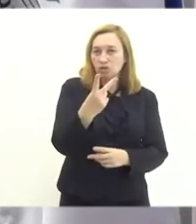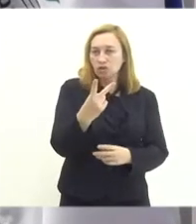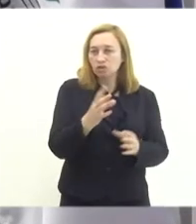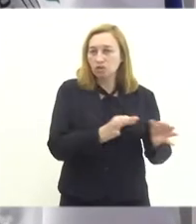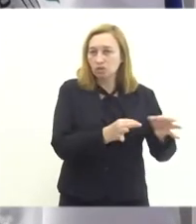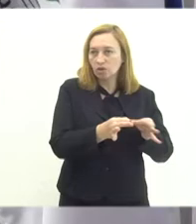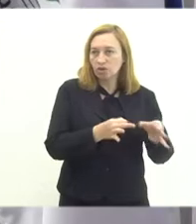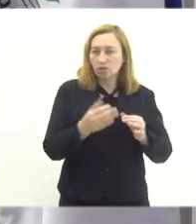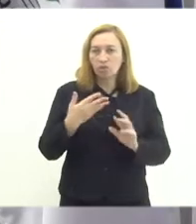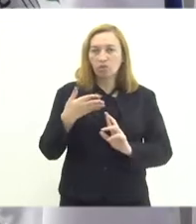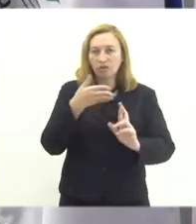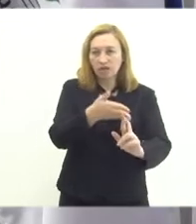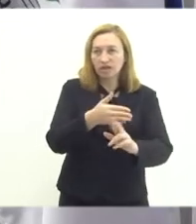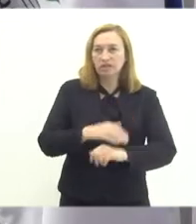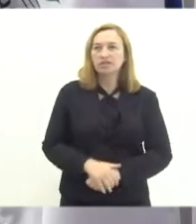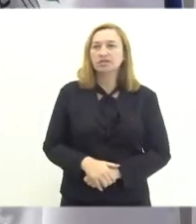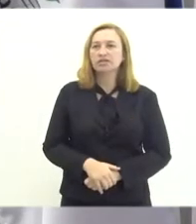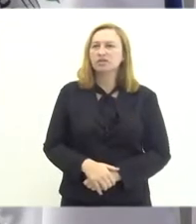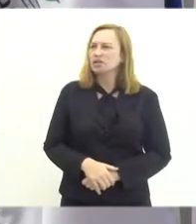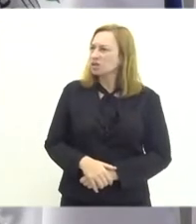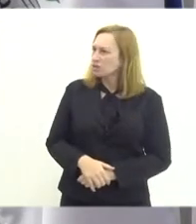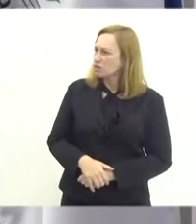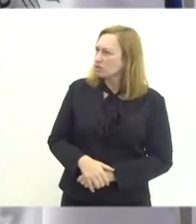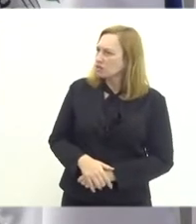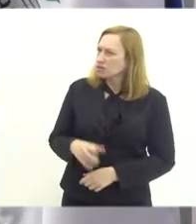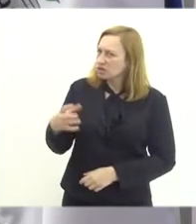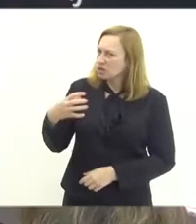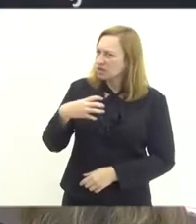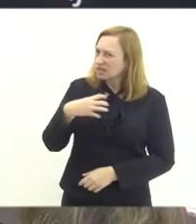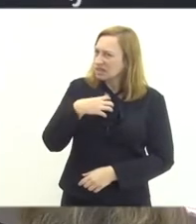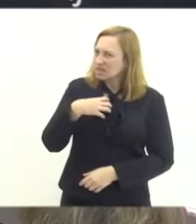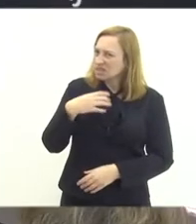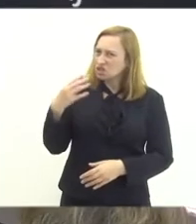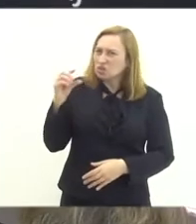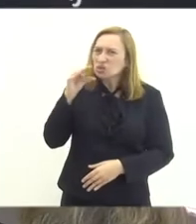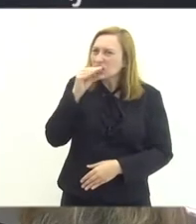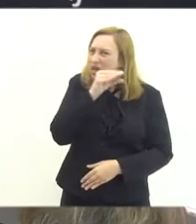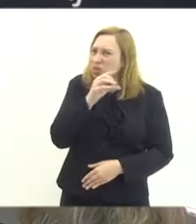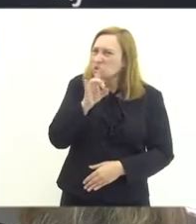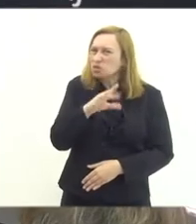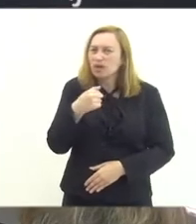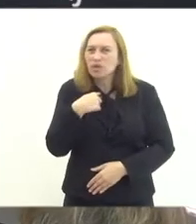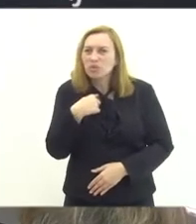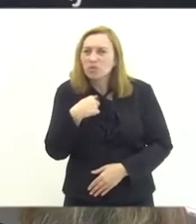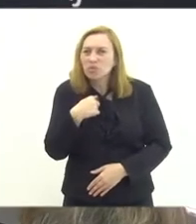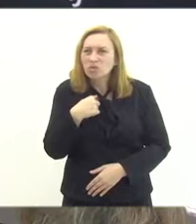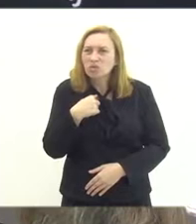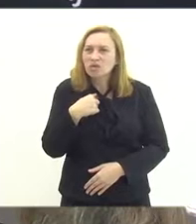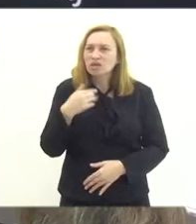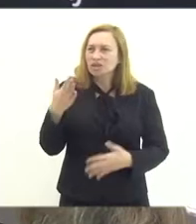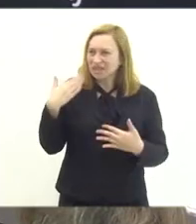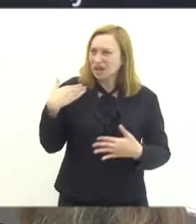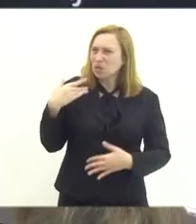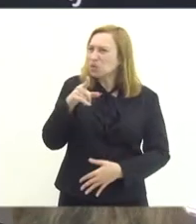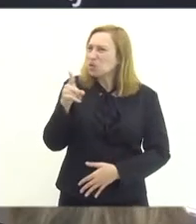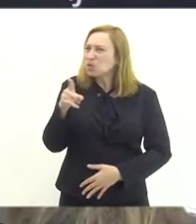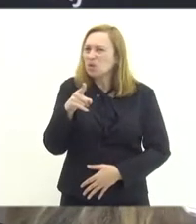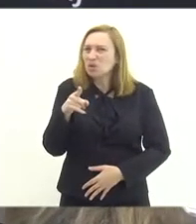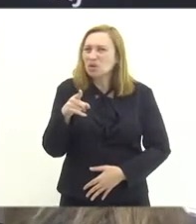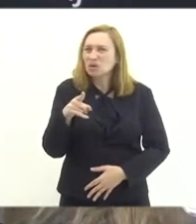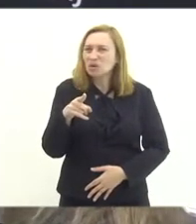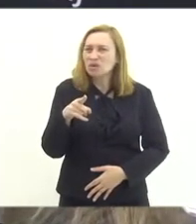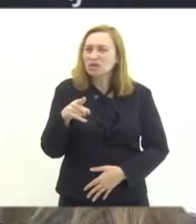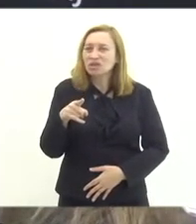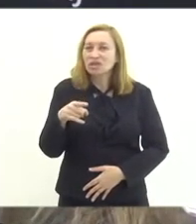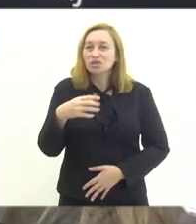como referência não sei se vocês estão sentindo calor gente olha só eu tá tão calor não